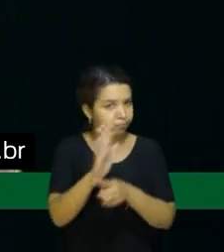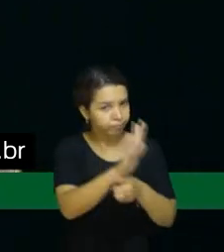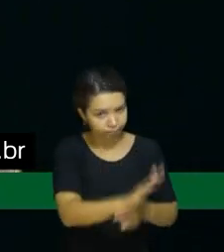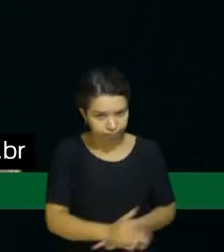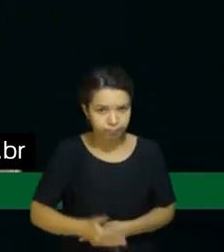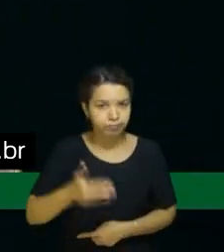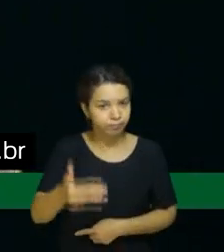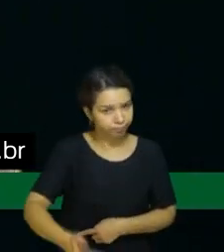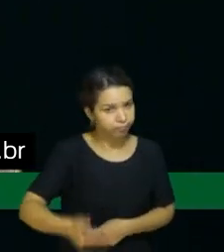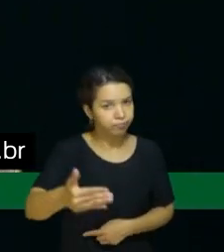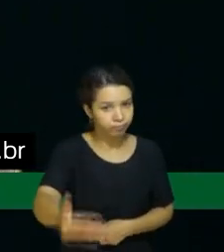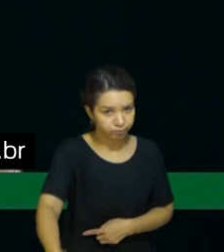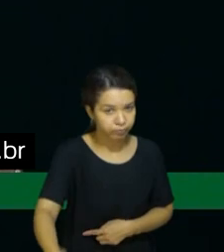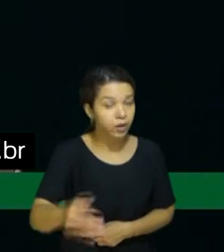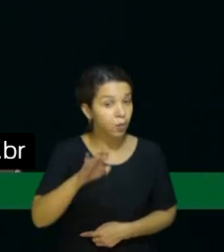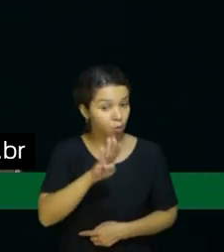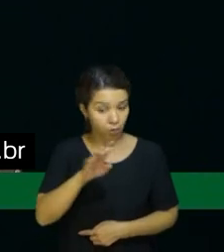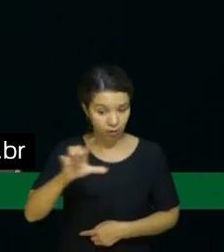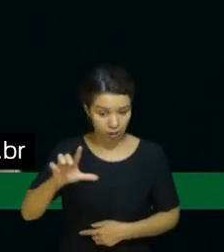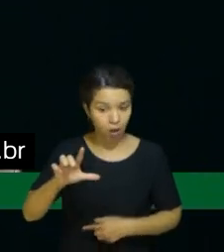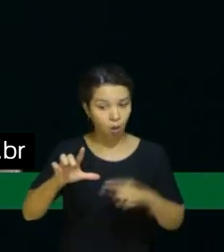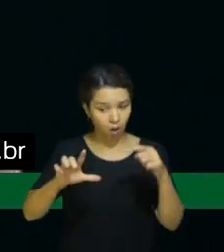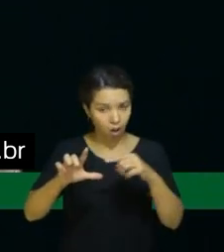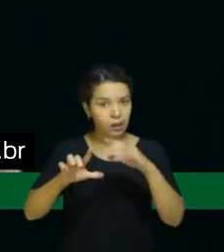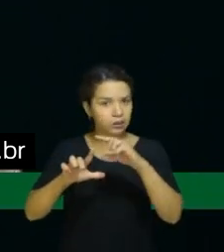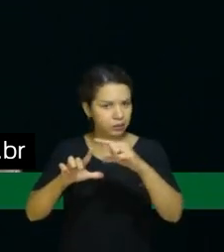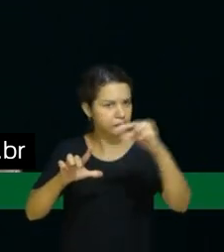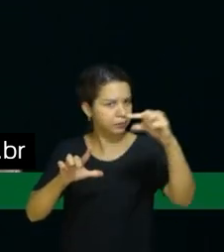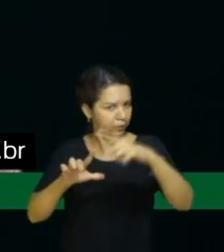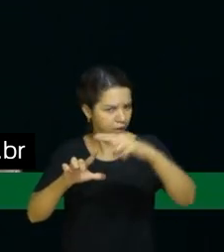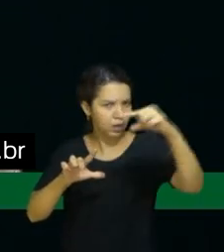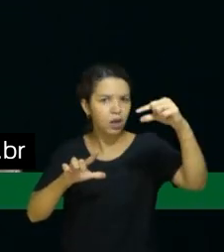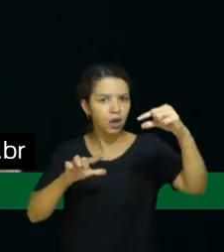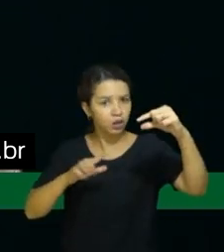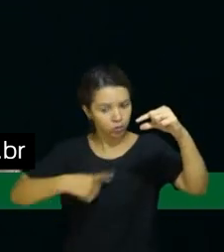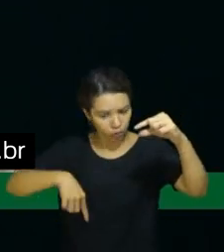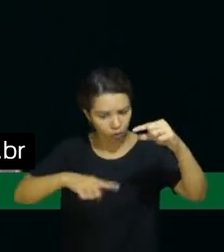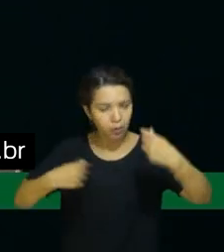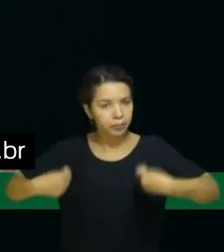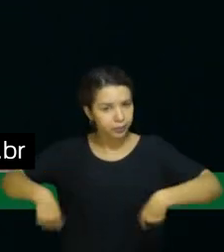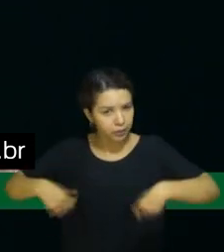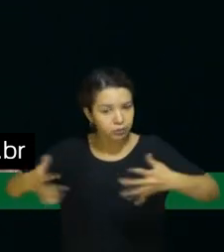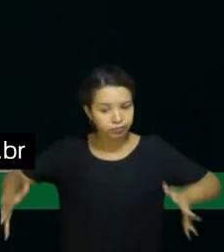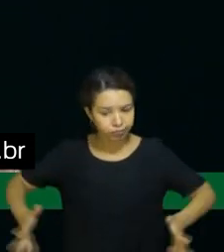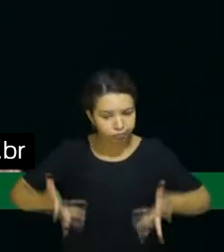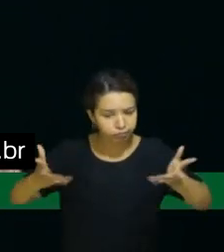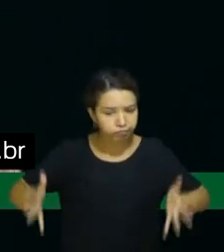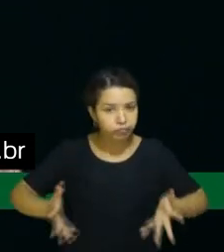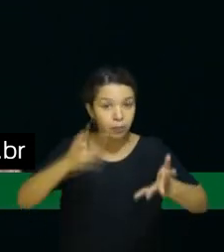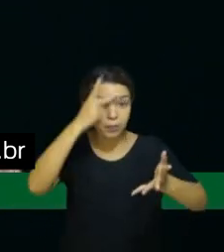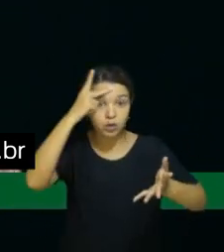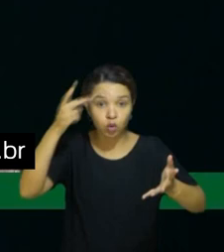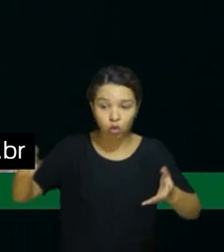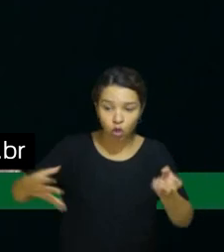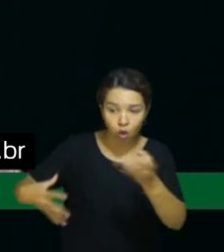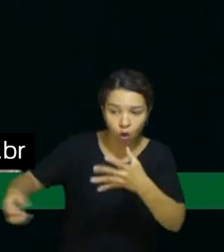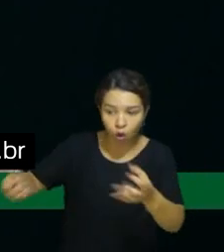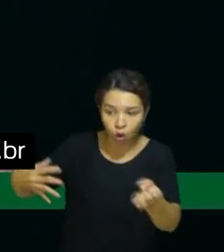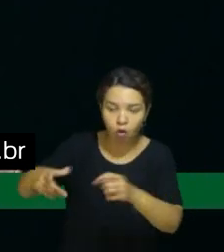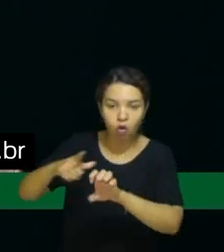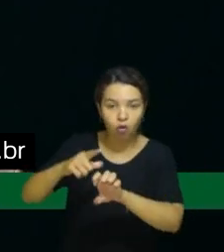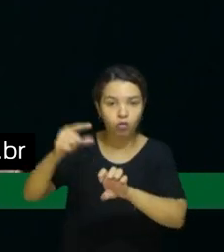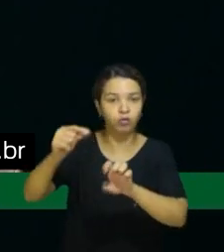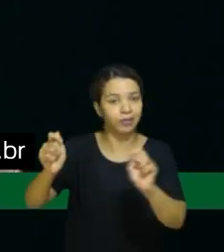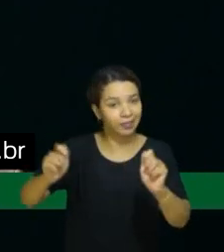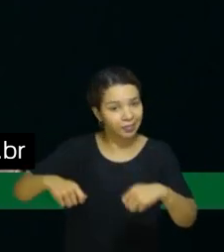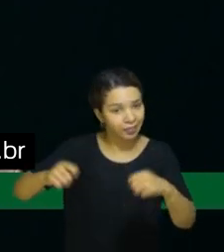empreendedora precisa buscar mais incentivo para que novas pessoas possam empreender e dar